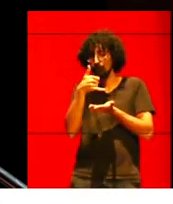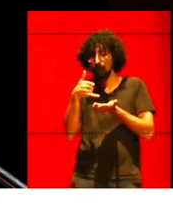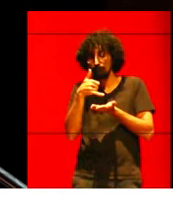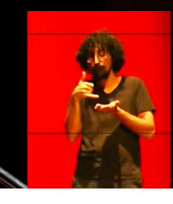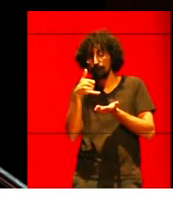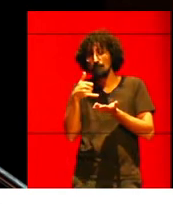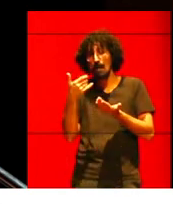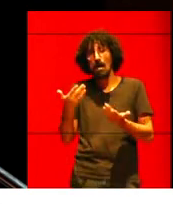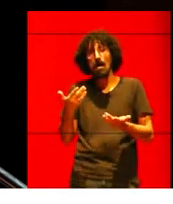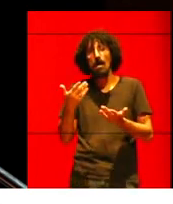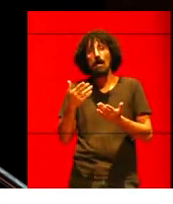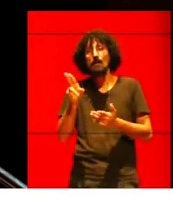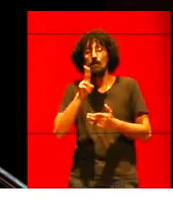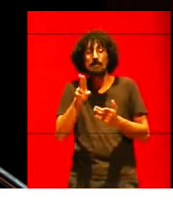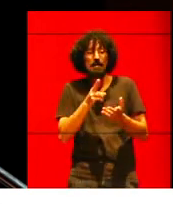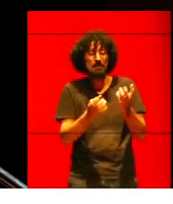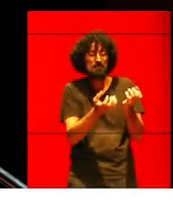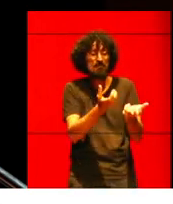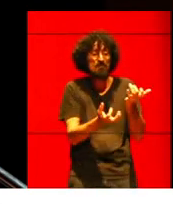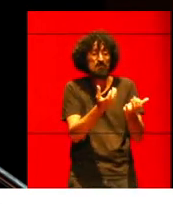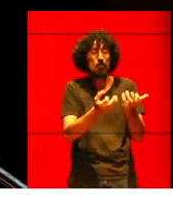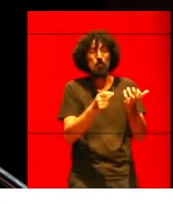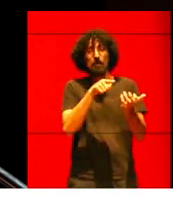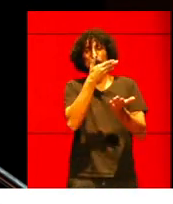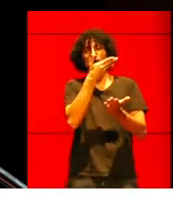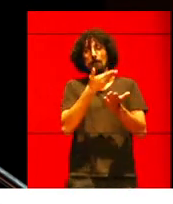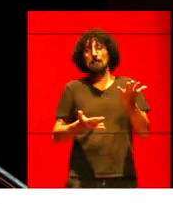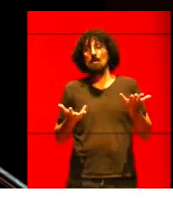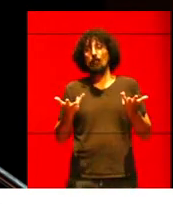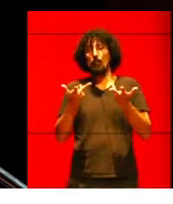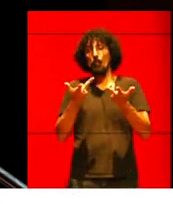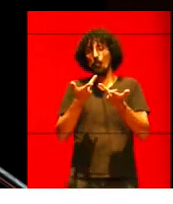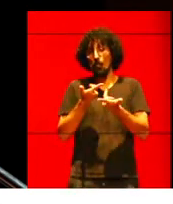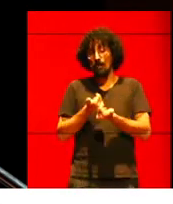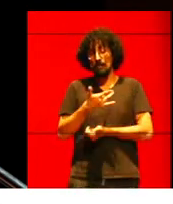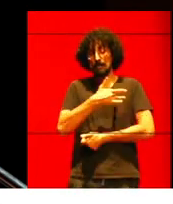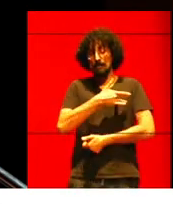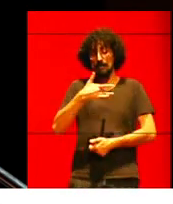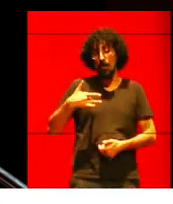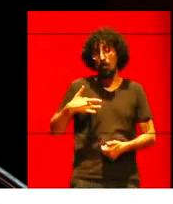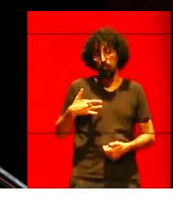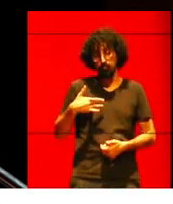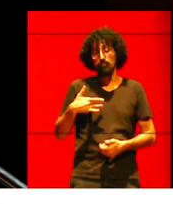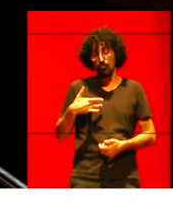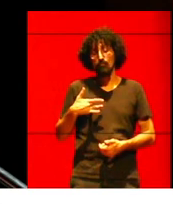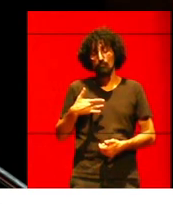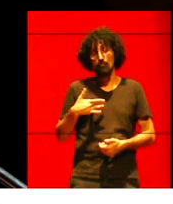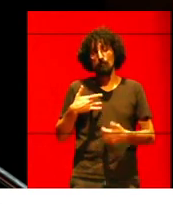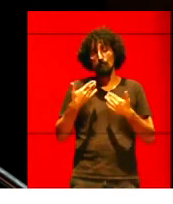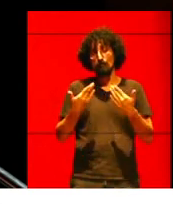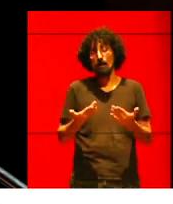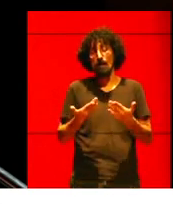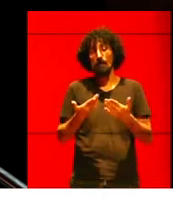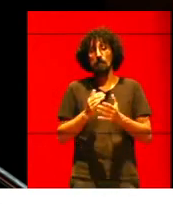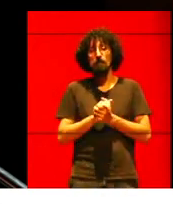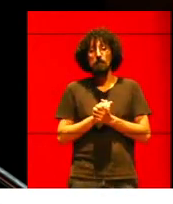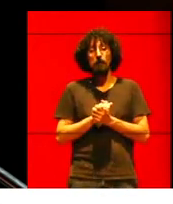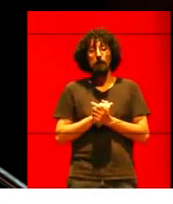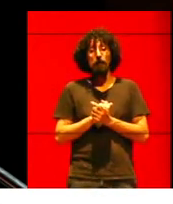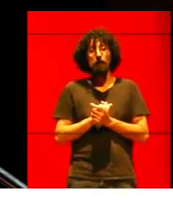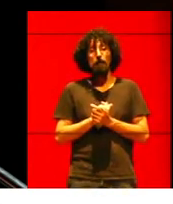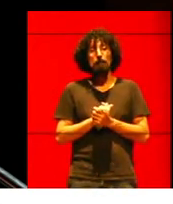inclusive para a saúde, se eu utilizo ele no aquecimento, na fritura, vou fritar peixe, vou fritar carne, não